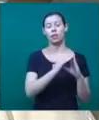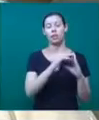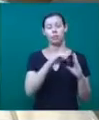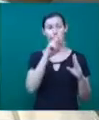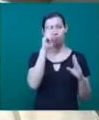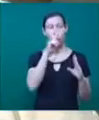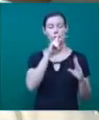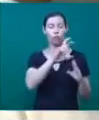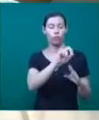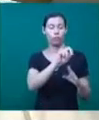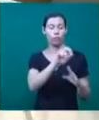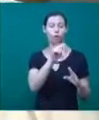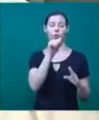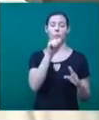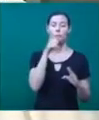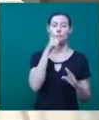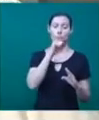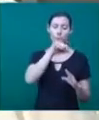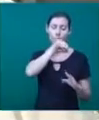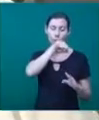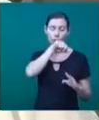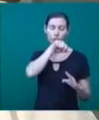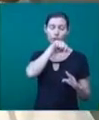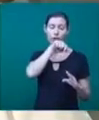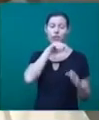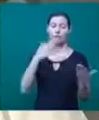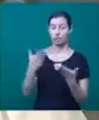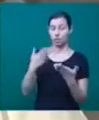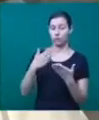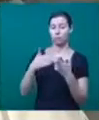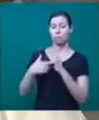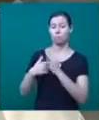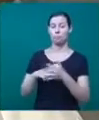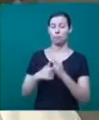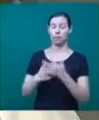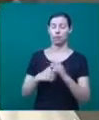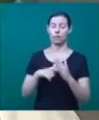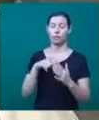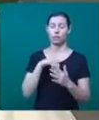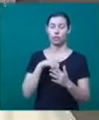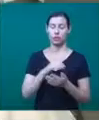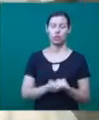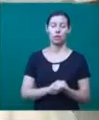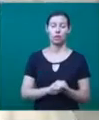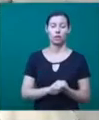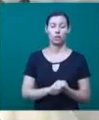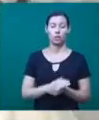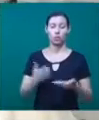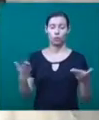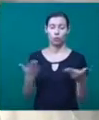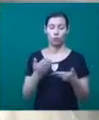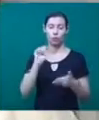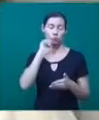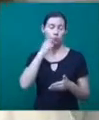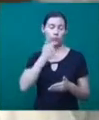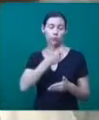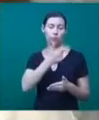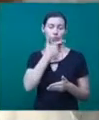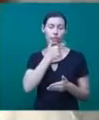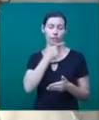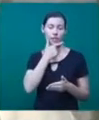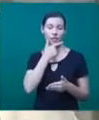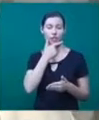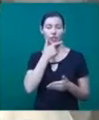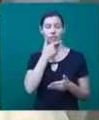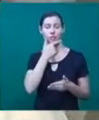mãe e meu, porém usando máquinas. Né? Hoje o nosso pão de queijo é assim: é um pão de queijo